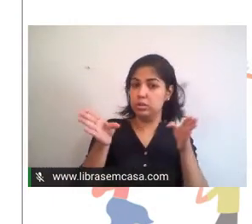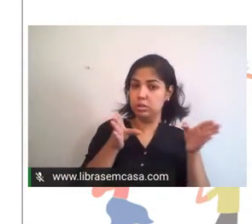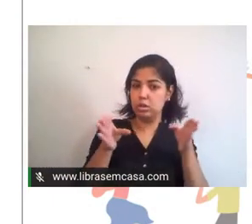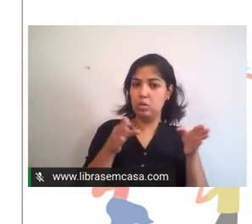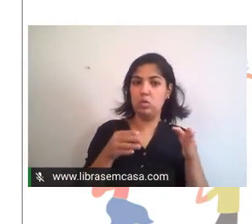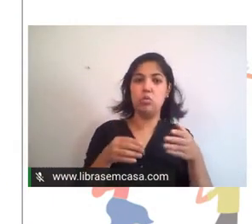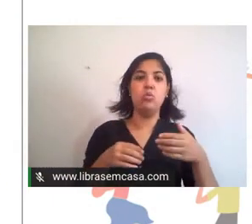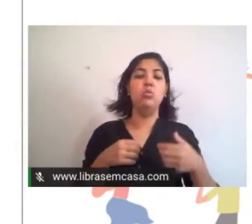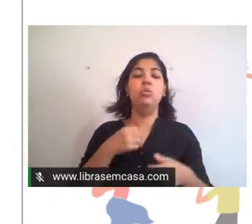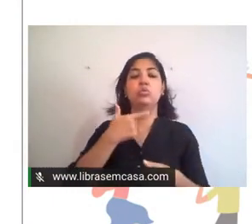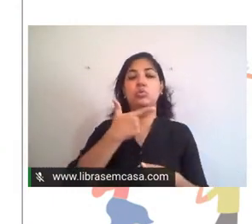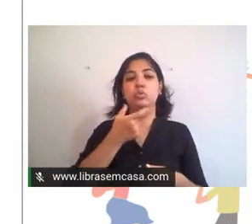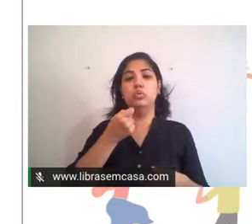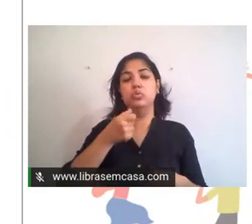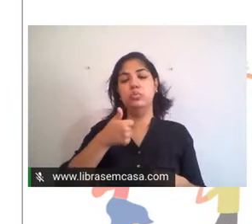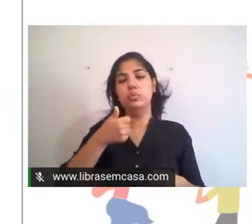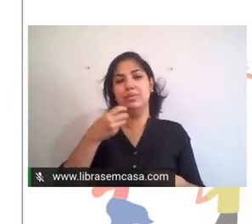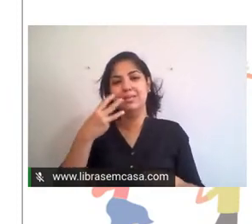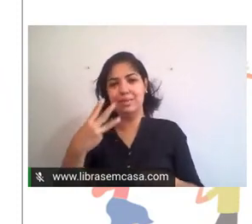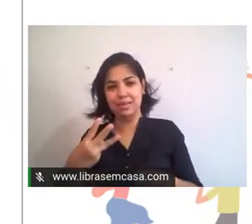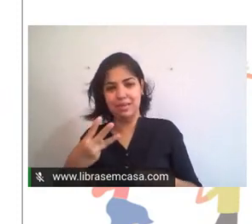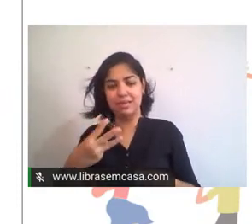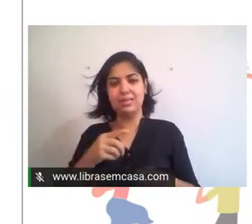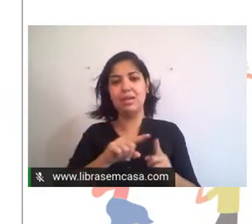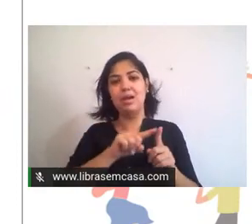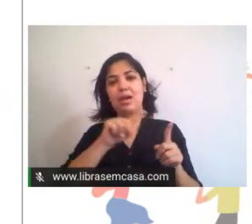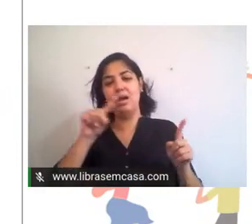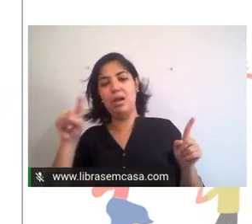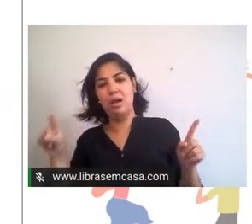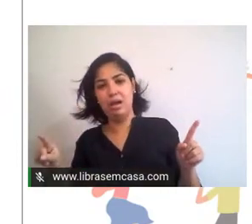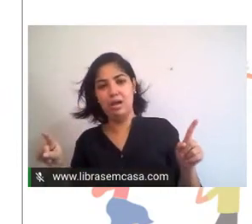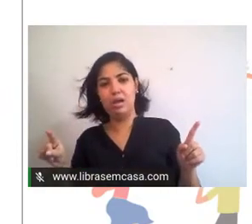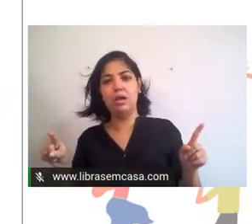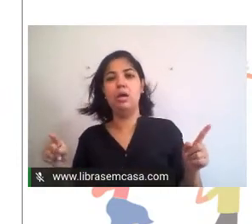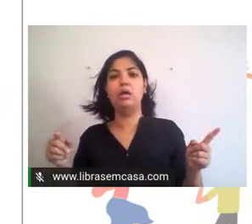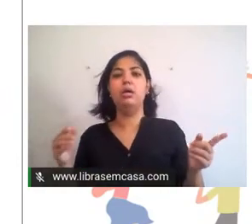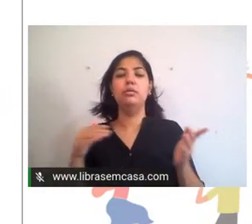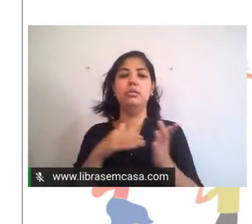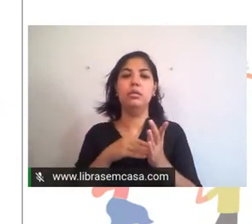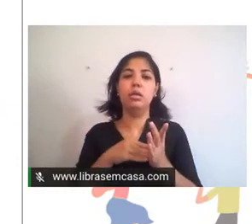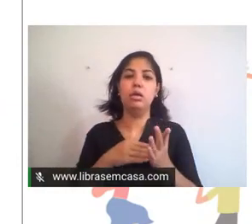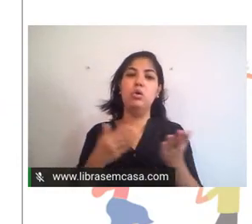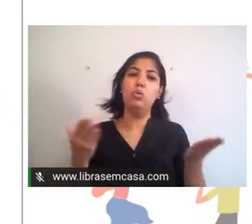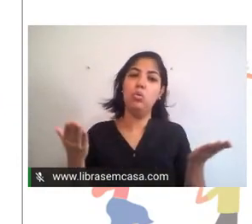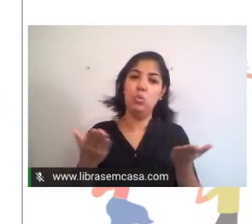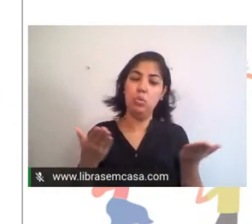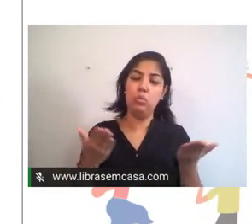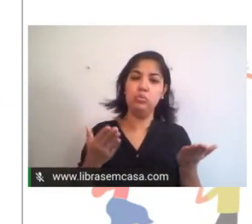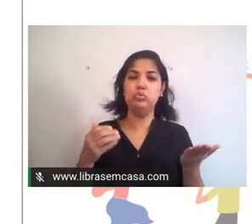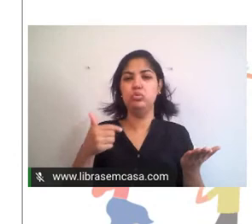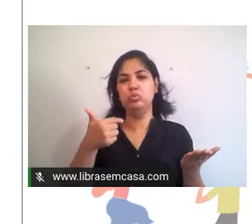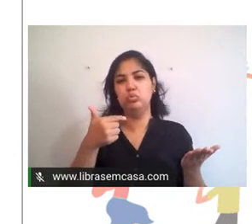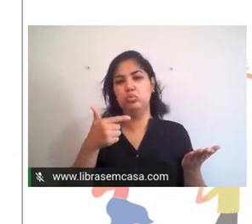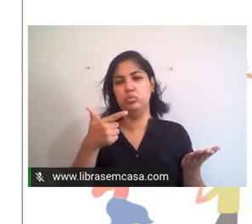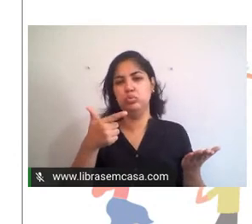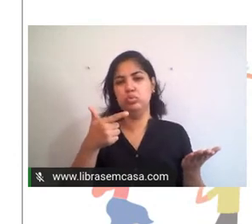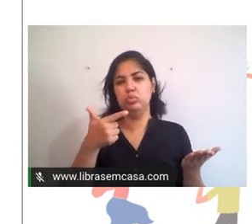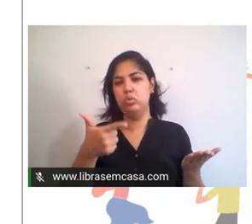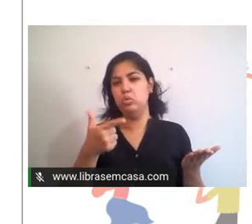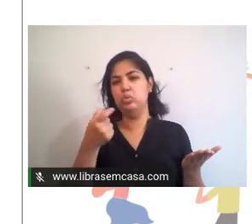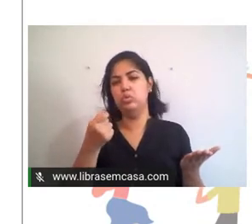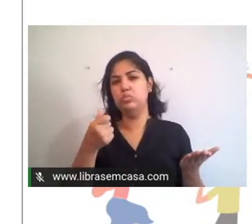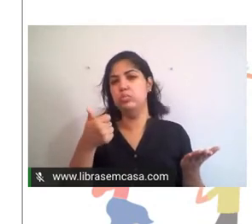2013, que foi a última pesquisa, e hoje, né, hoje em relação a esse dado mais recente, a situação